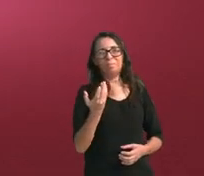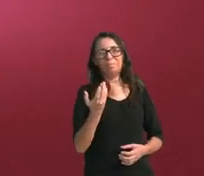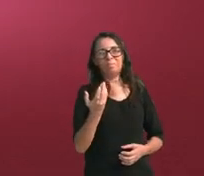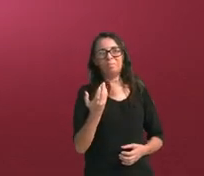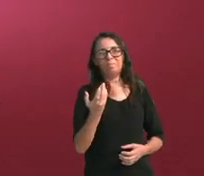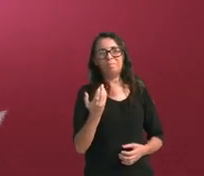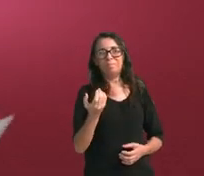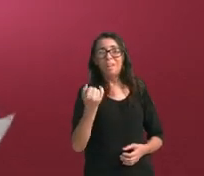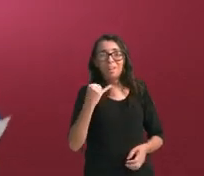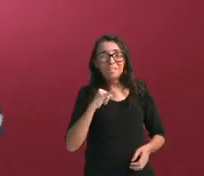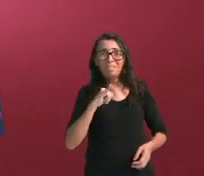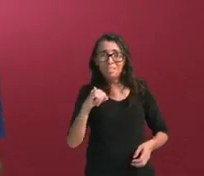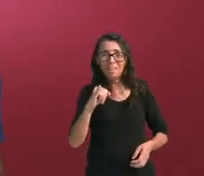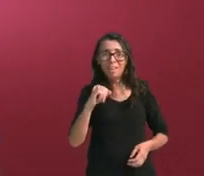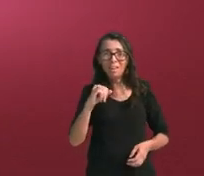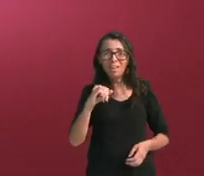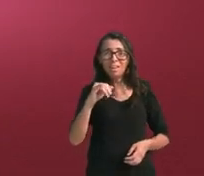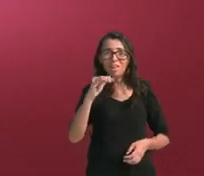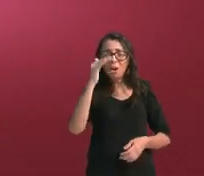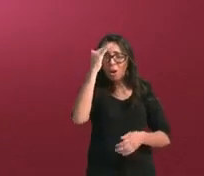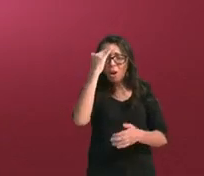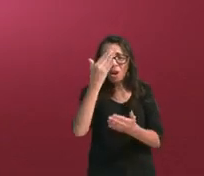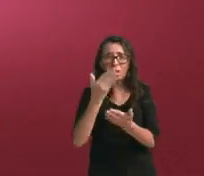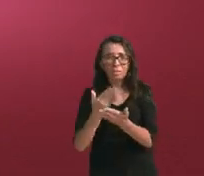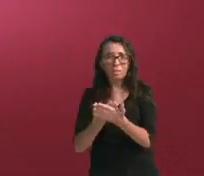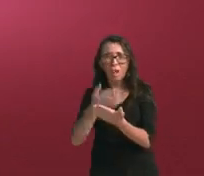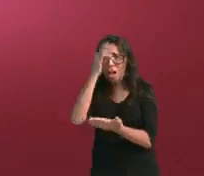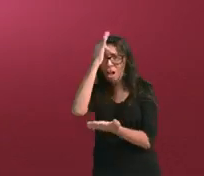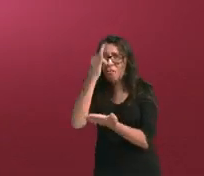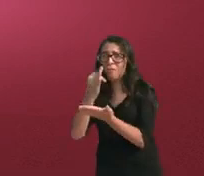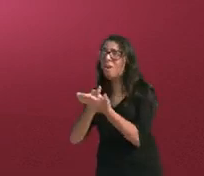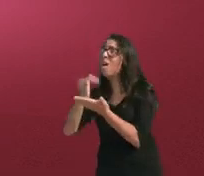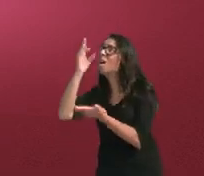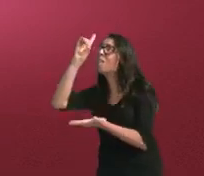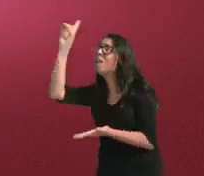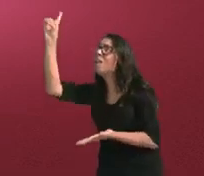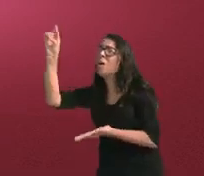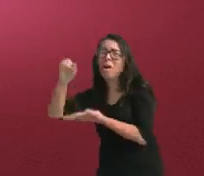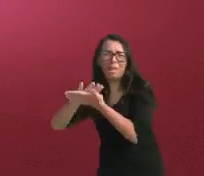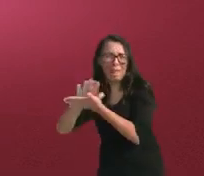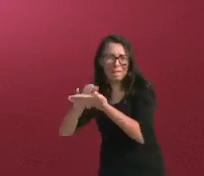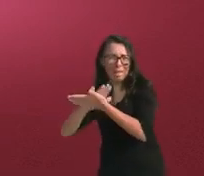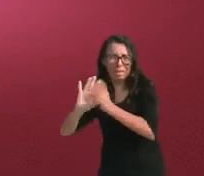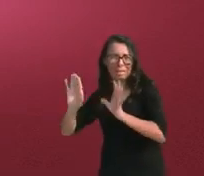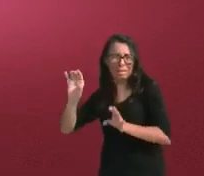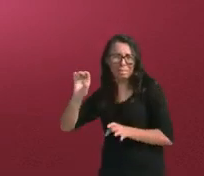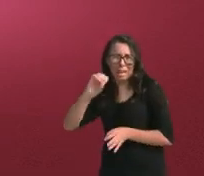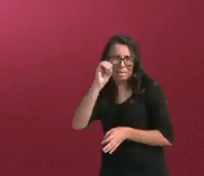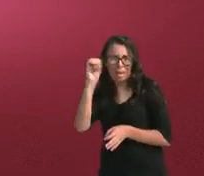Deus age por nosso intermédio, quando nós realizamos a sua vontade.